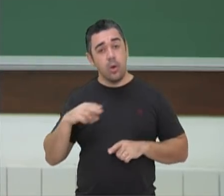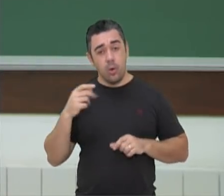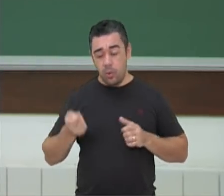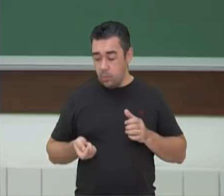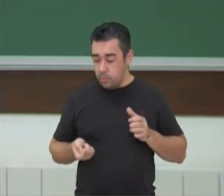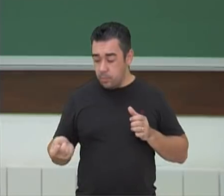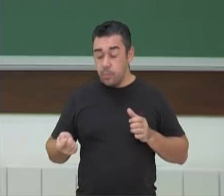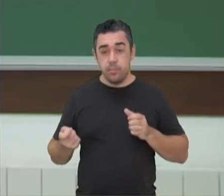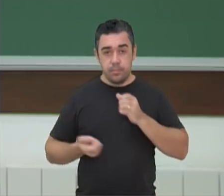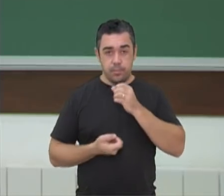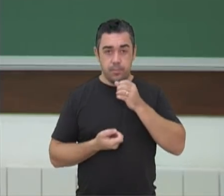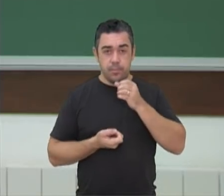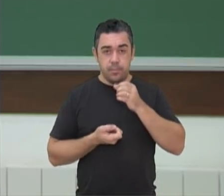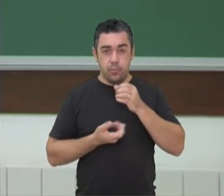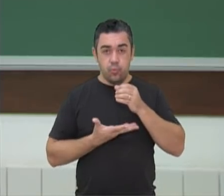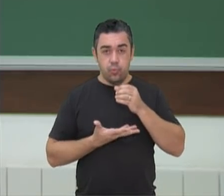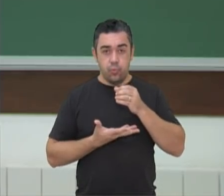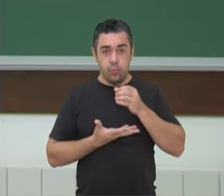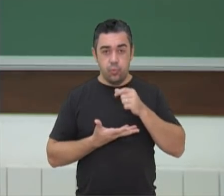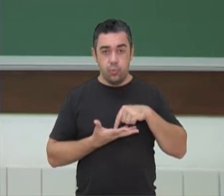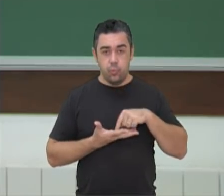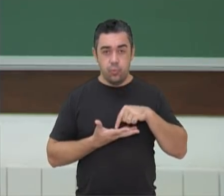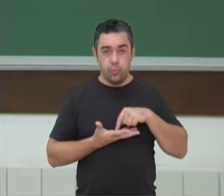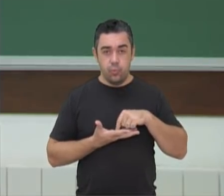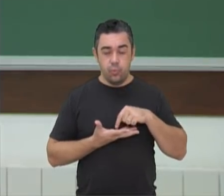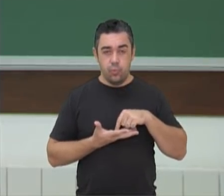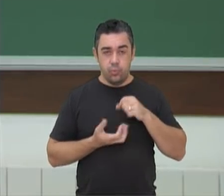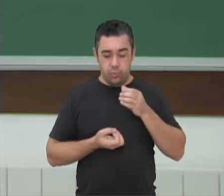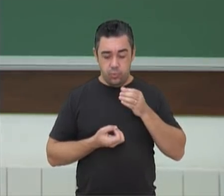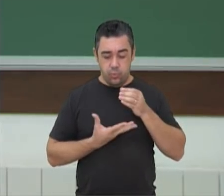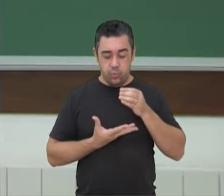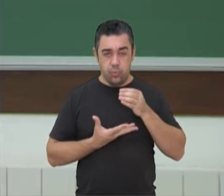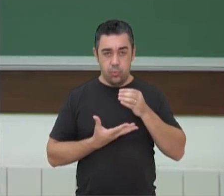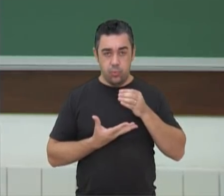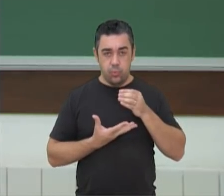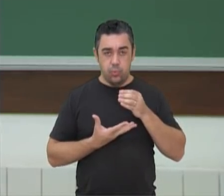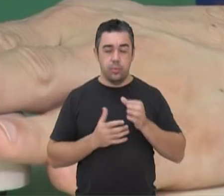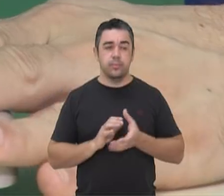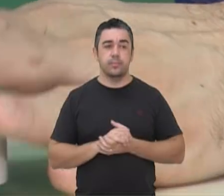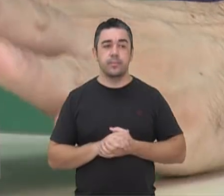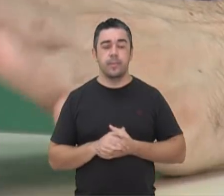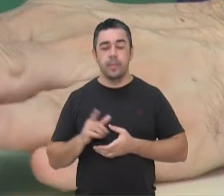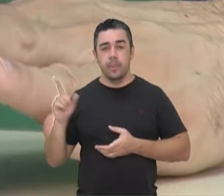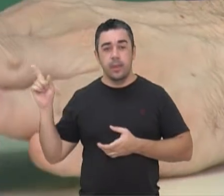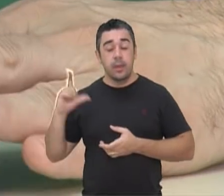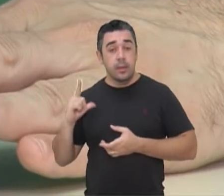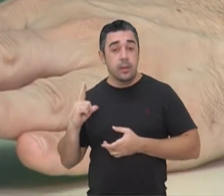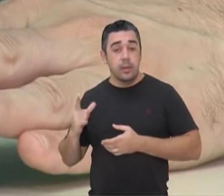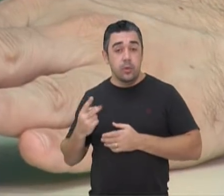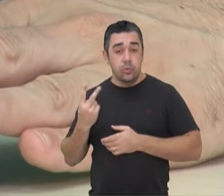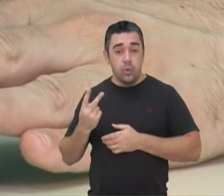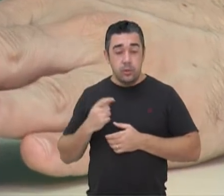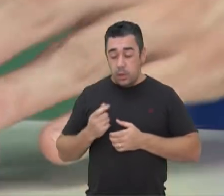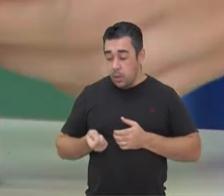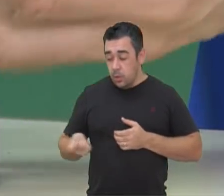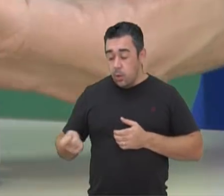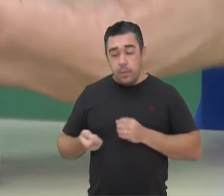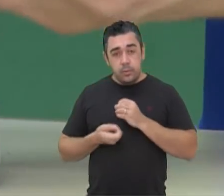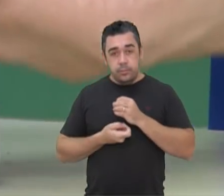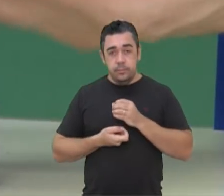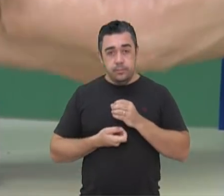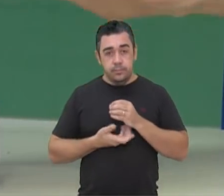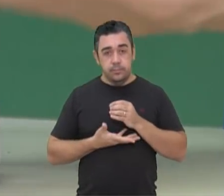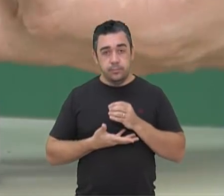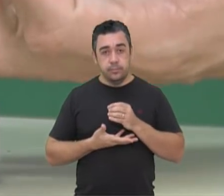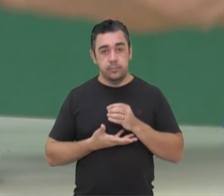na tomada. Isso é verdade. Então, nós temos duas partes nesse microscópio. Esse microscópio nós ligamos na tomada, então eu